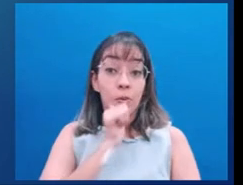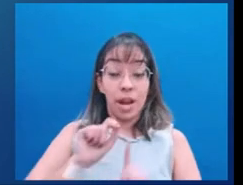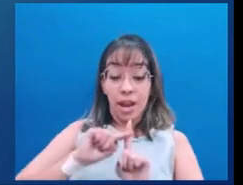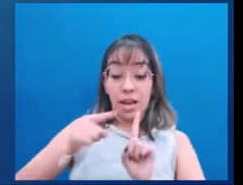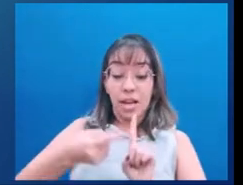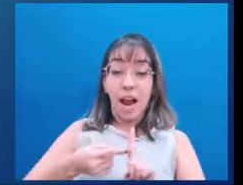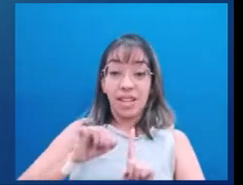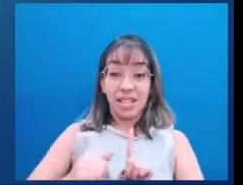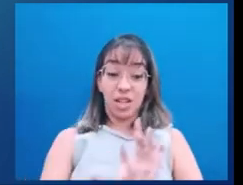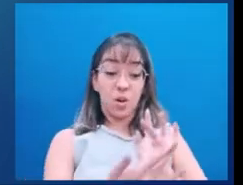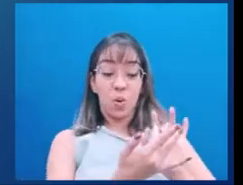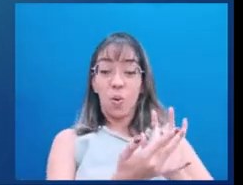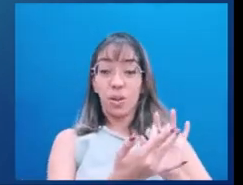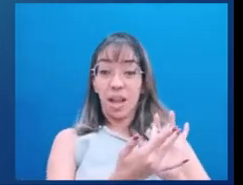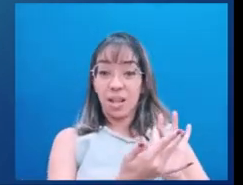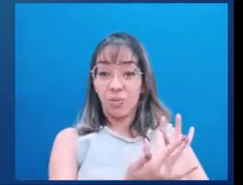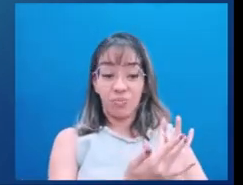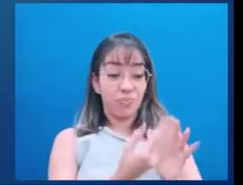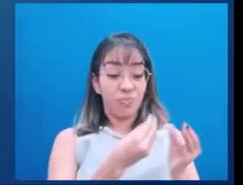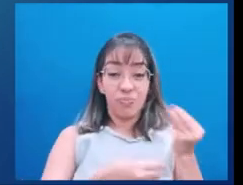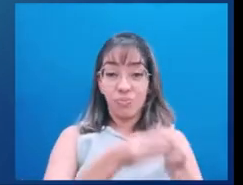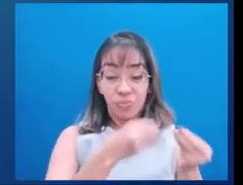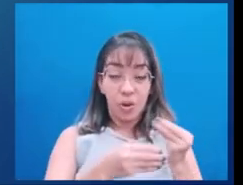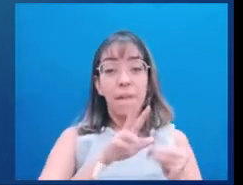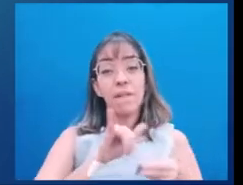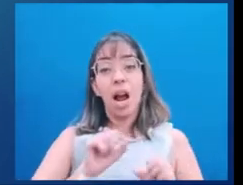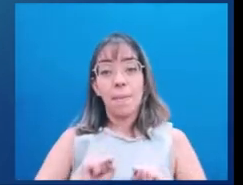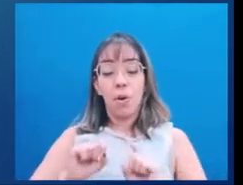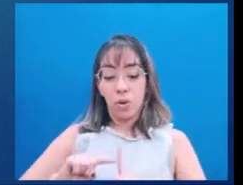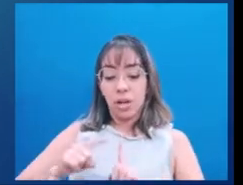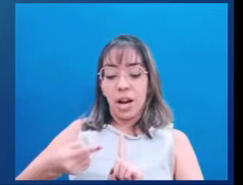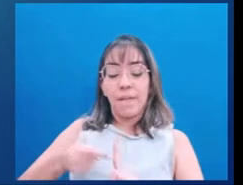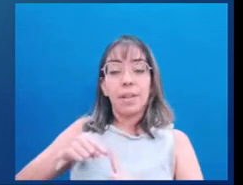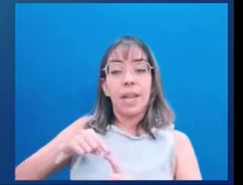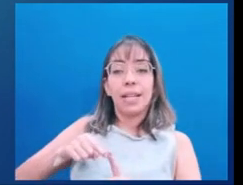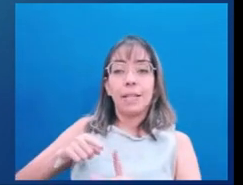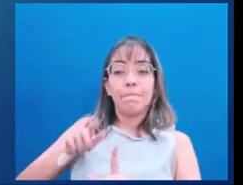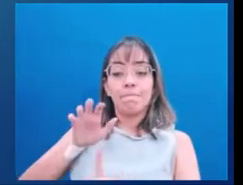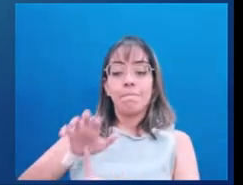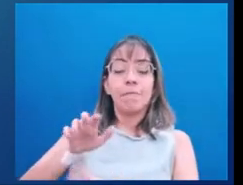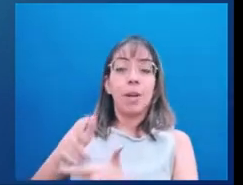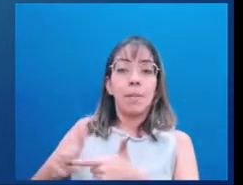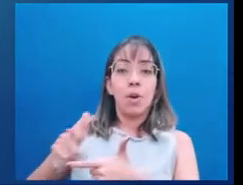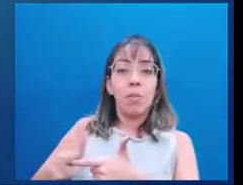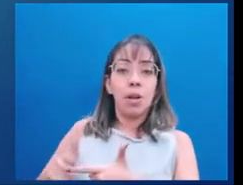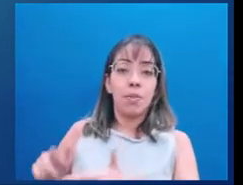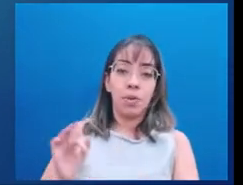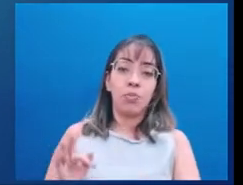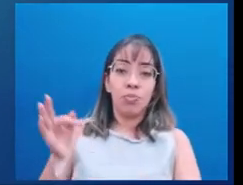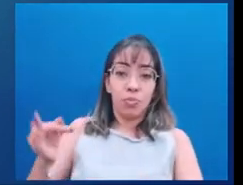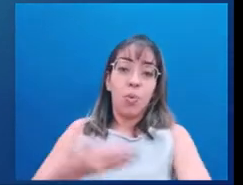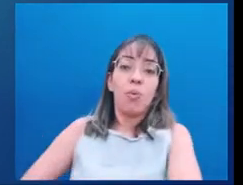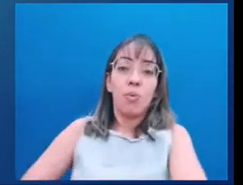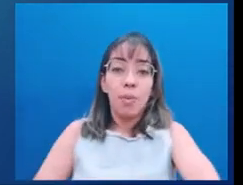induzir malformações em fetos. Então, gestantes, né, jamais deveriam manipular essa substância, isso é um risco, e pode alterar o